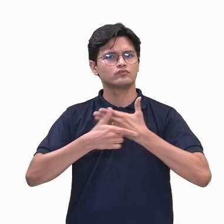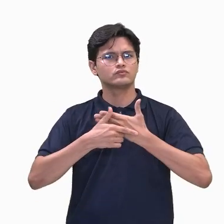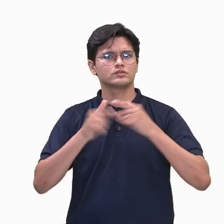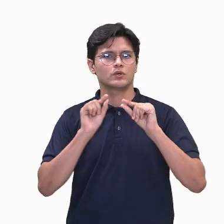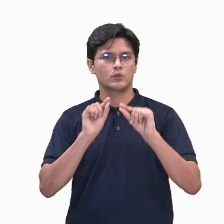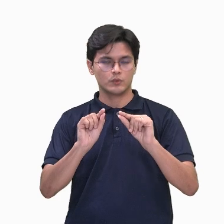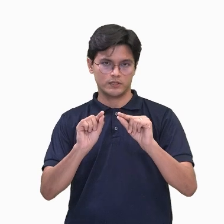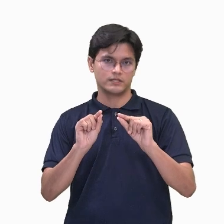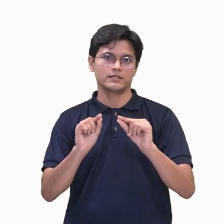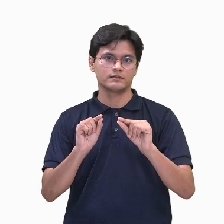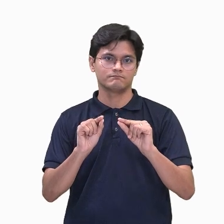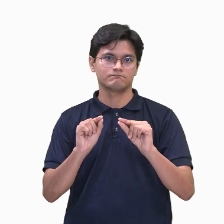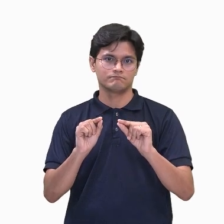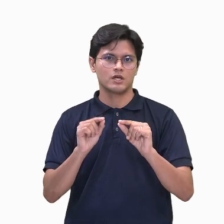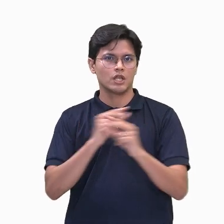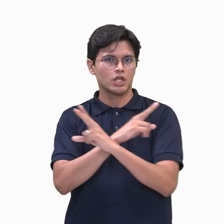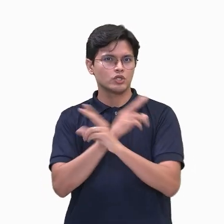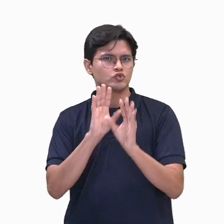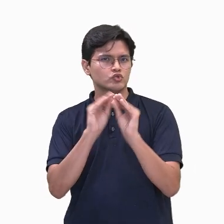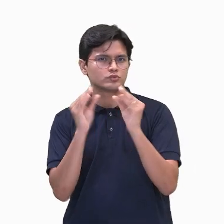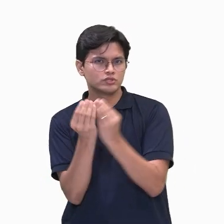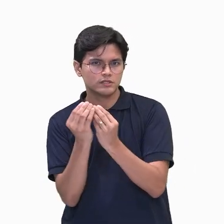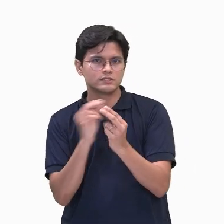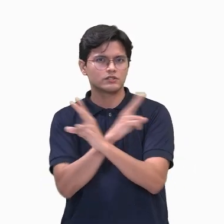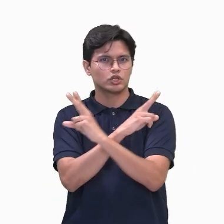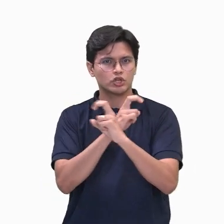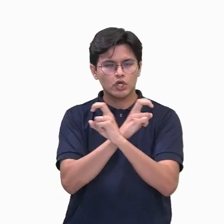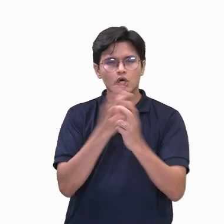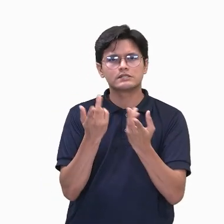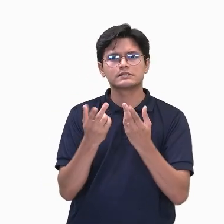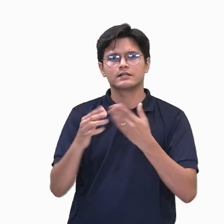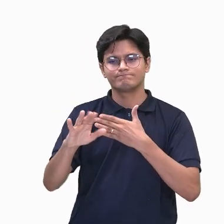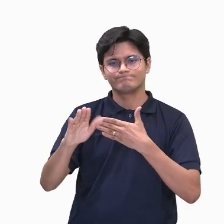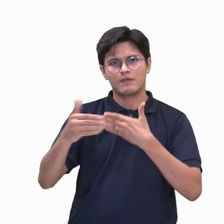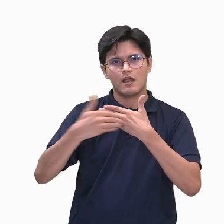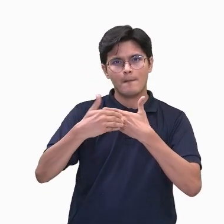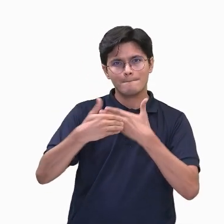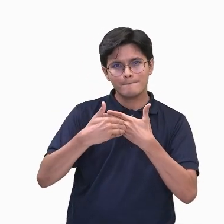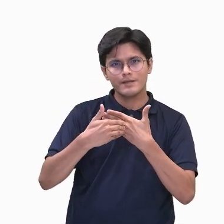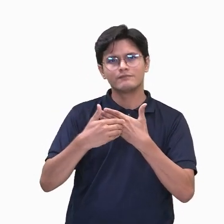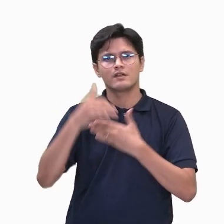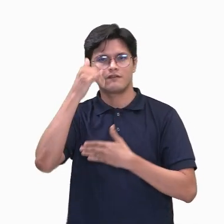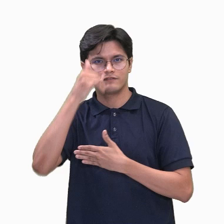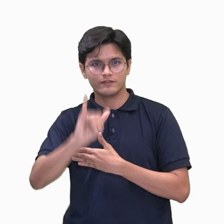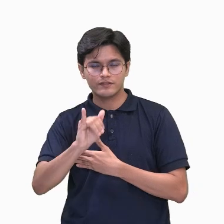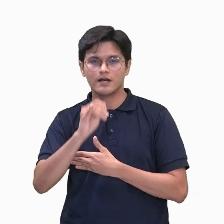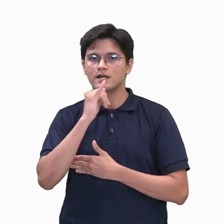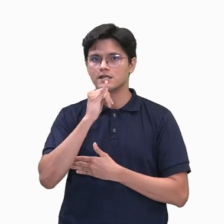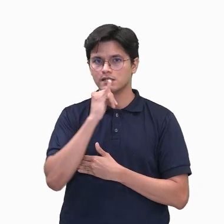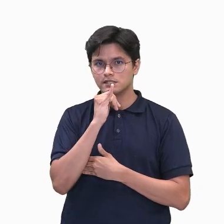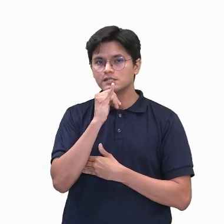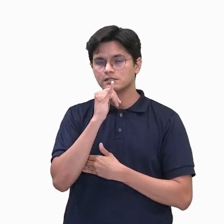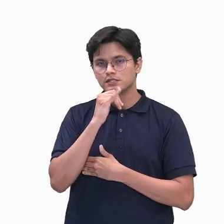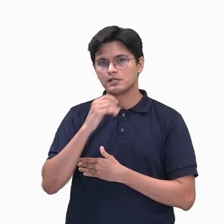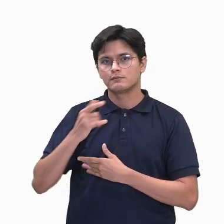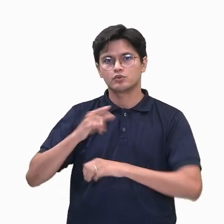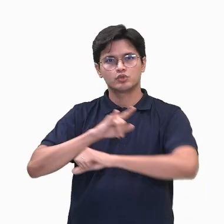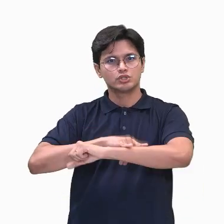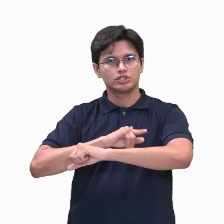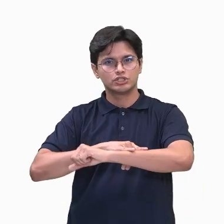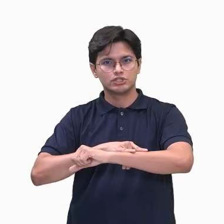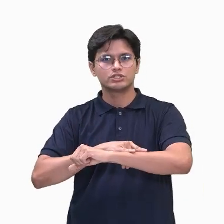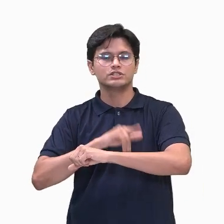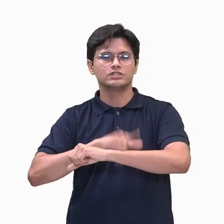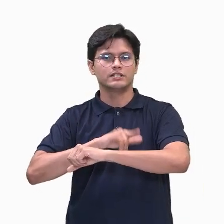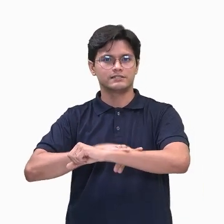contra substâncias tóxicas da urina e distensão. Como nós sabemos, a nossa urina está ali carregada de substâncias que o nosso